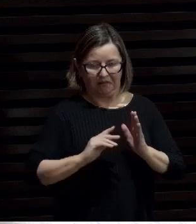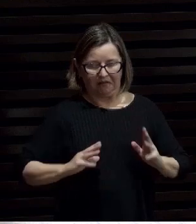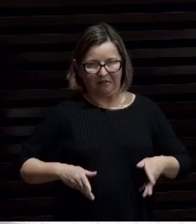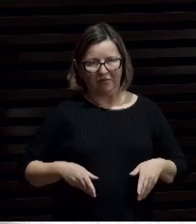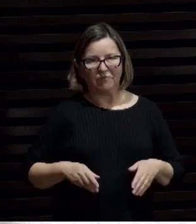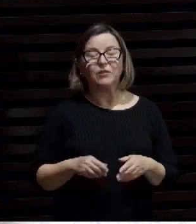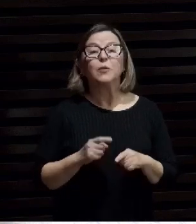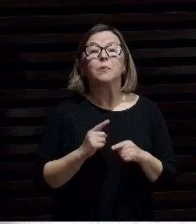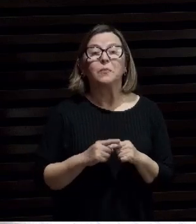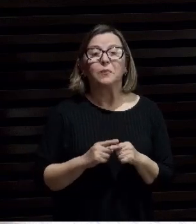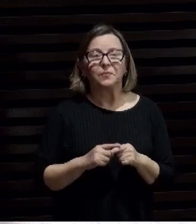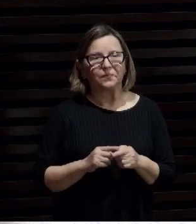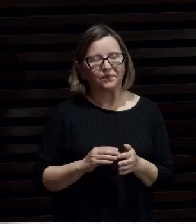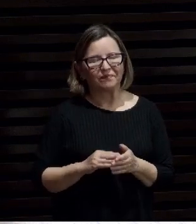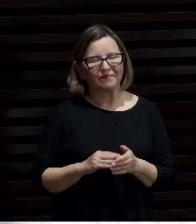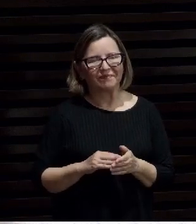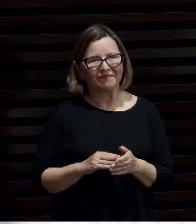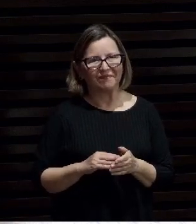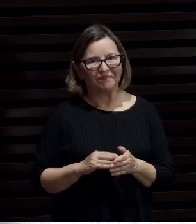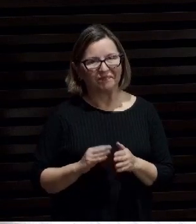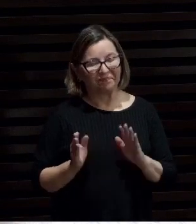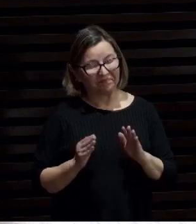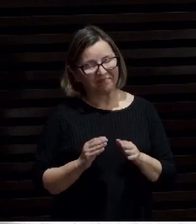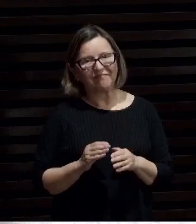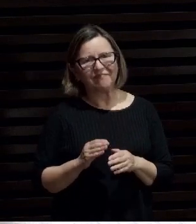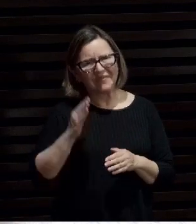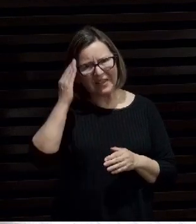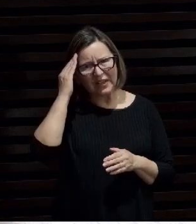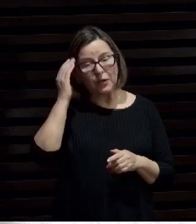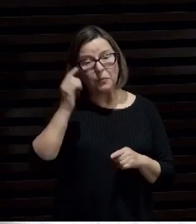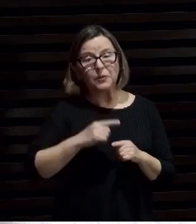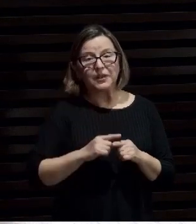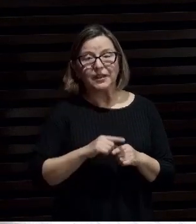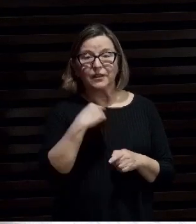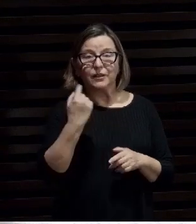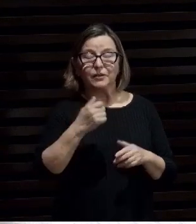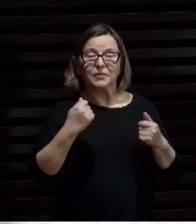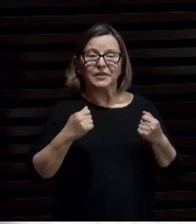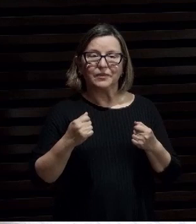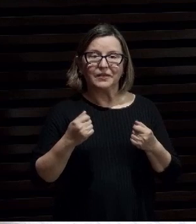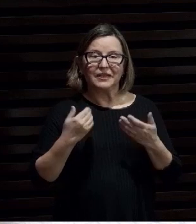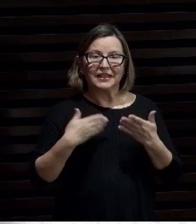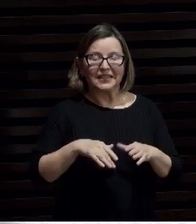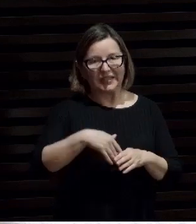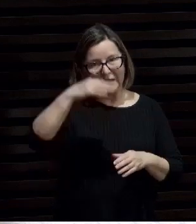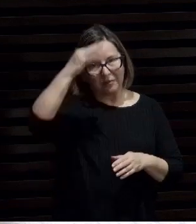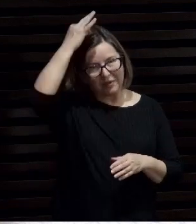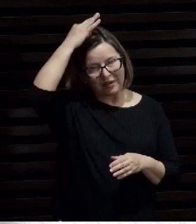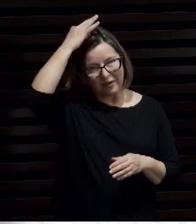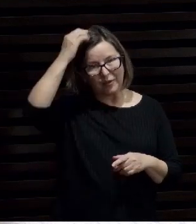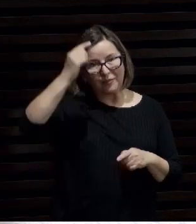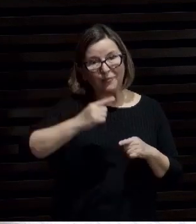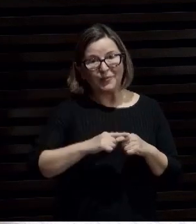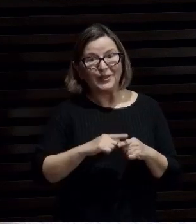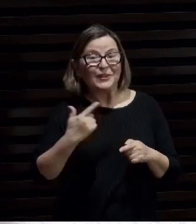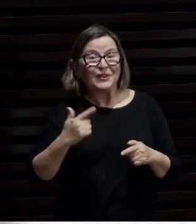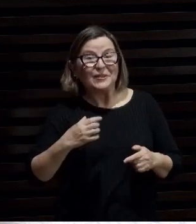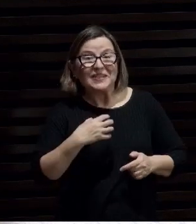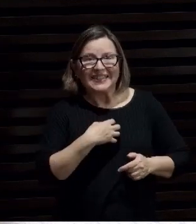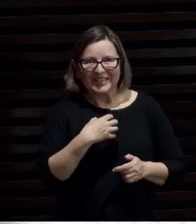Sabe por que nós precisamos nascer de novo, meus amados? Porque nós não temos natureza